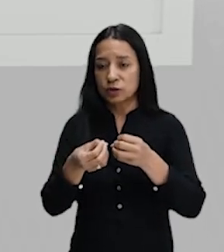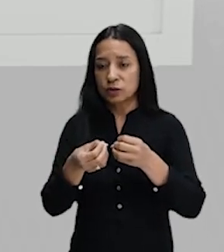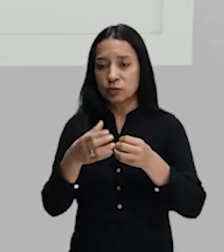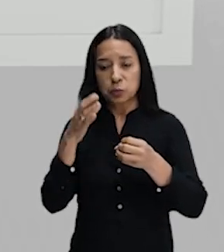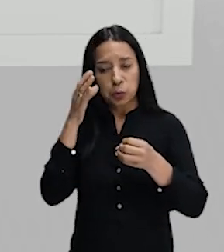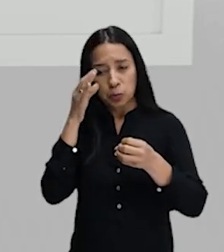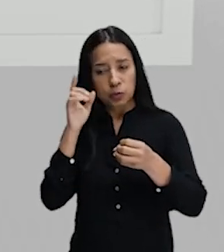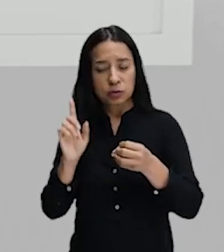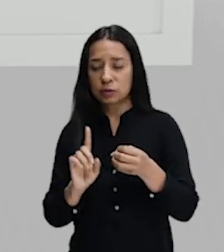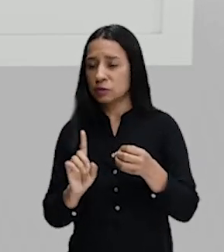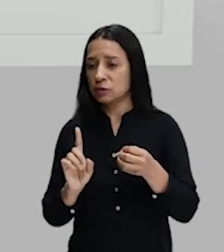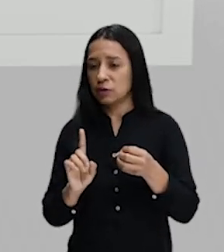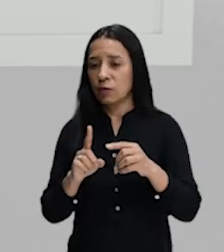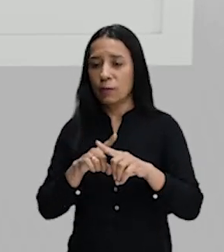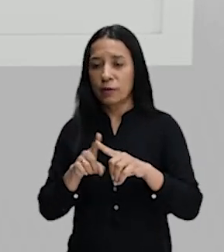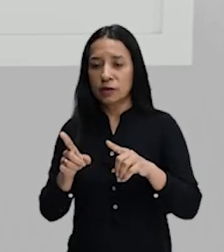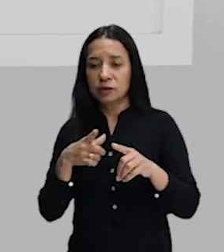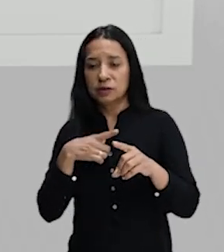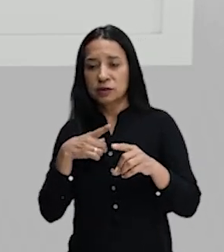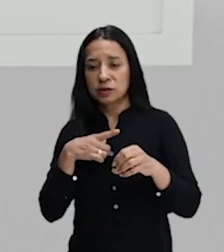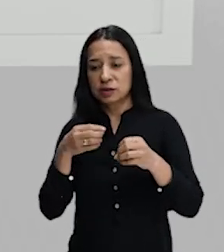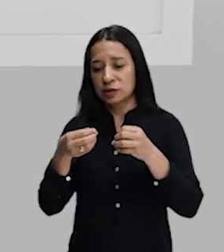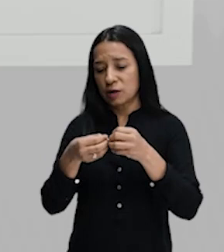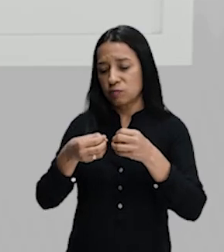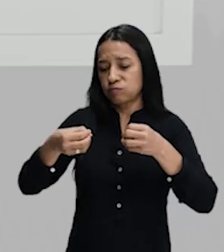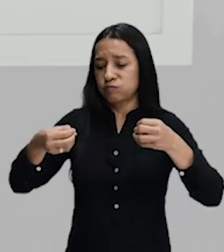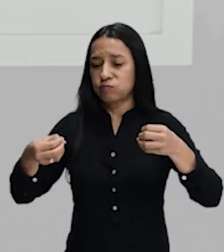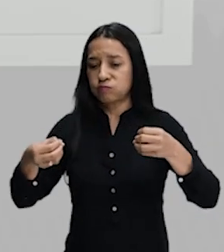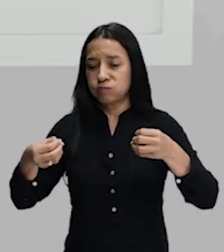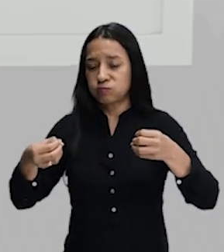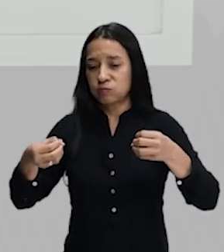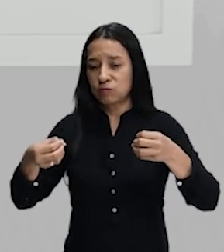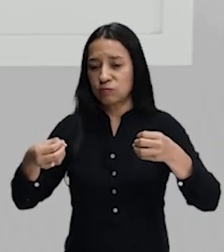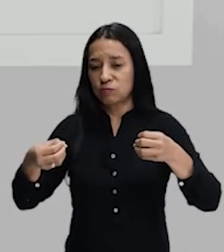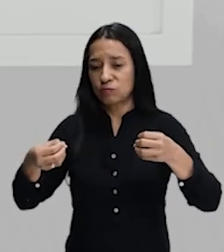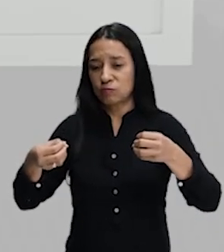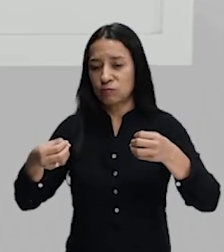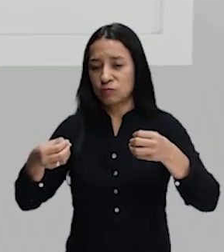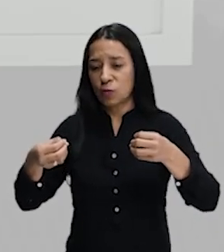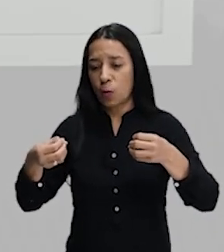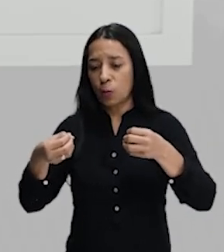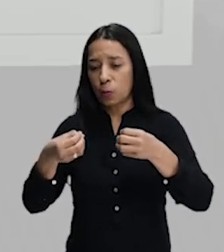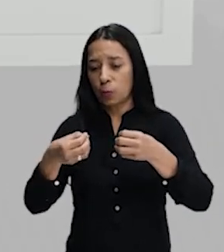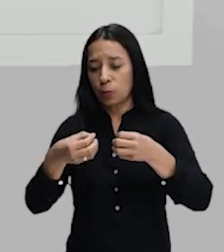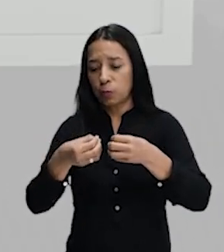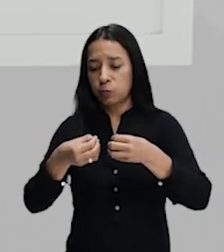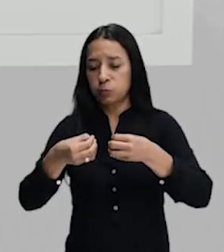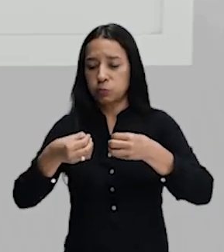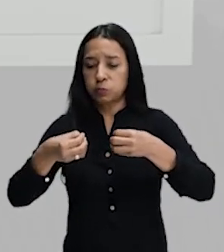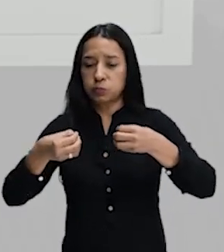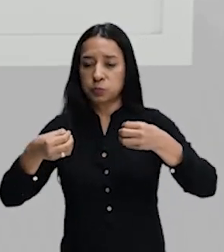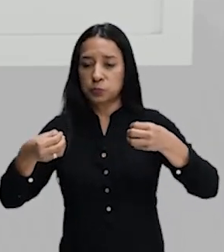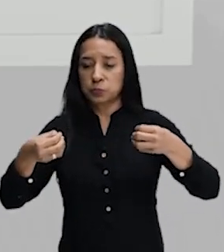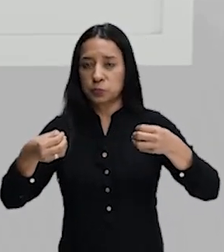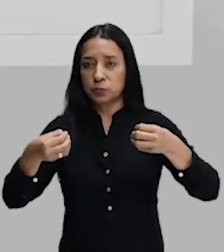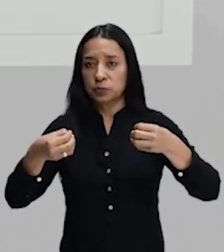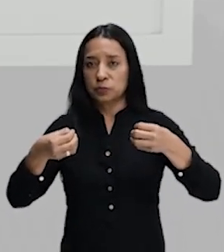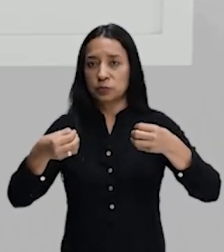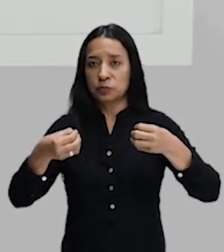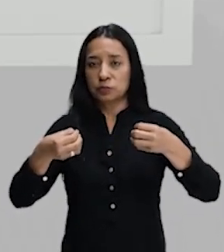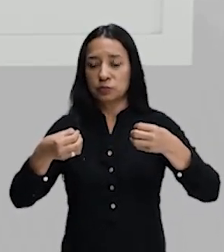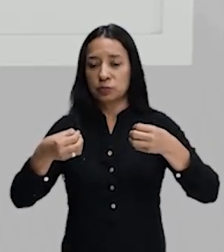curiosidade, mas que existe algo impedindo. Né, como se tivesse ali uma força que tivesse